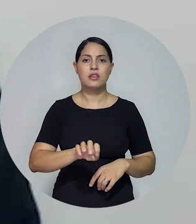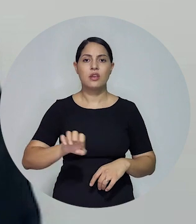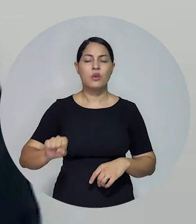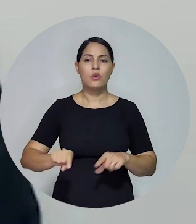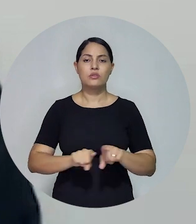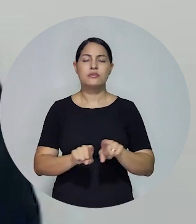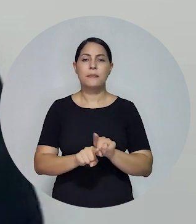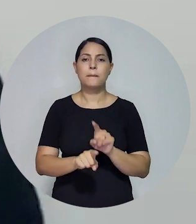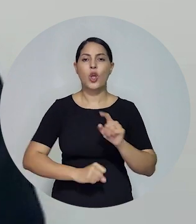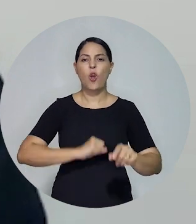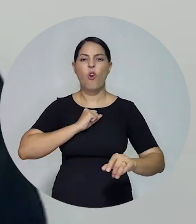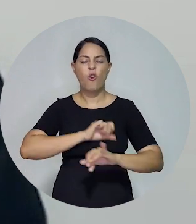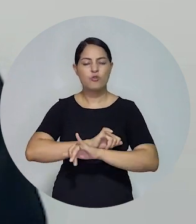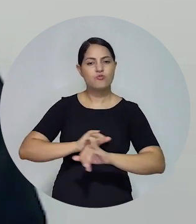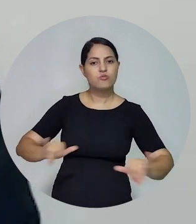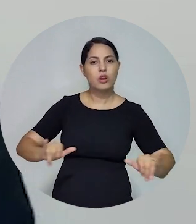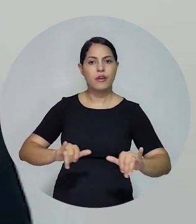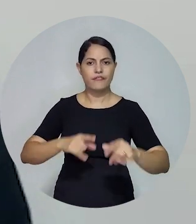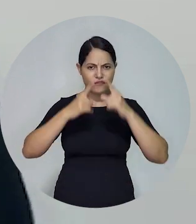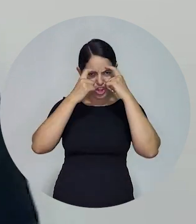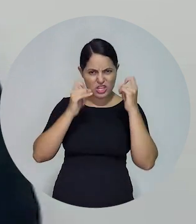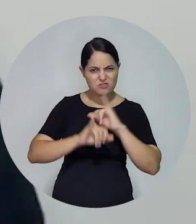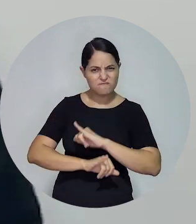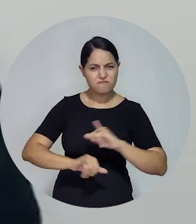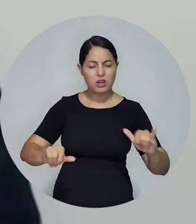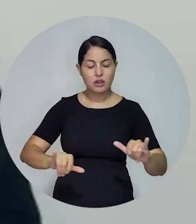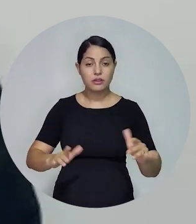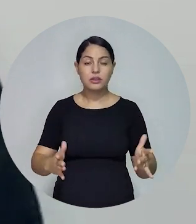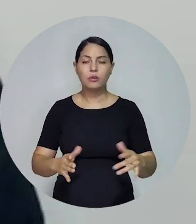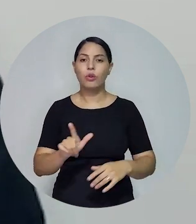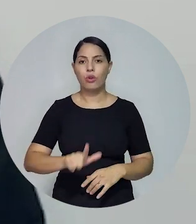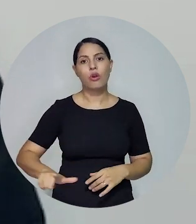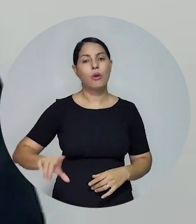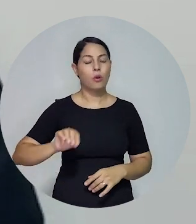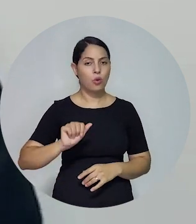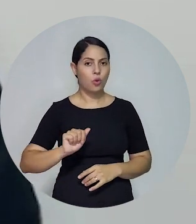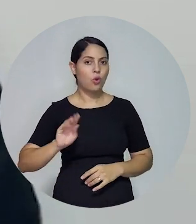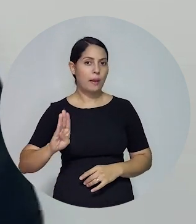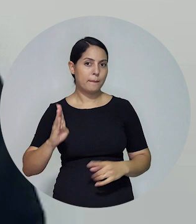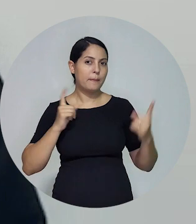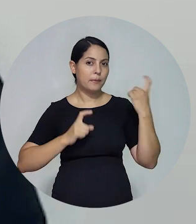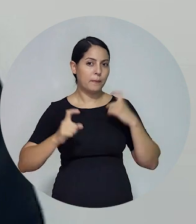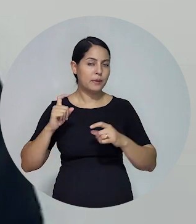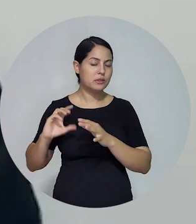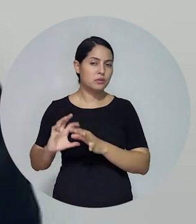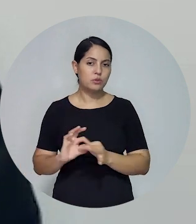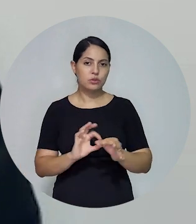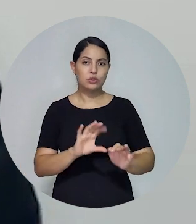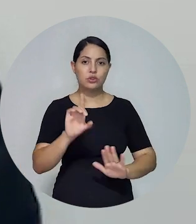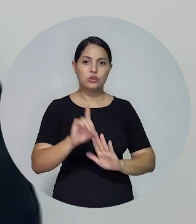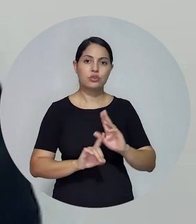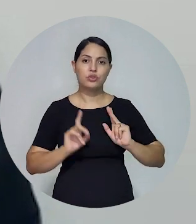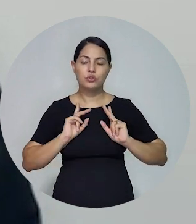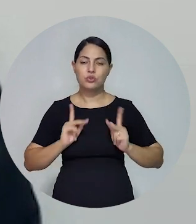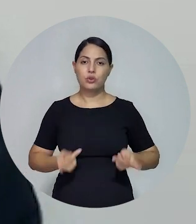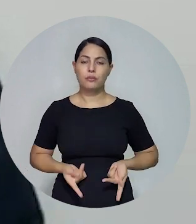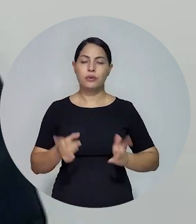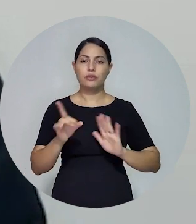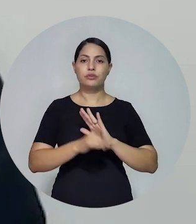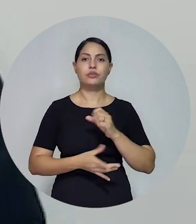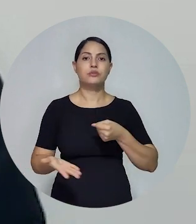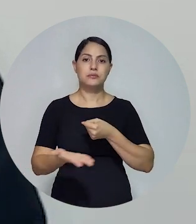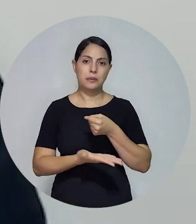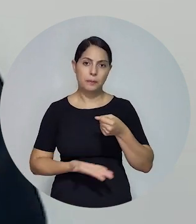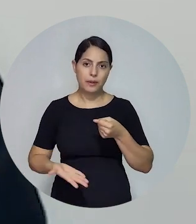da violência. E, claro, a OAB, nessa sua preocupação com os direitos humanos, os direitos